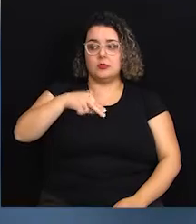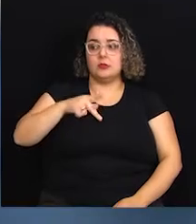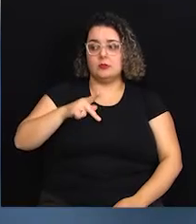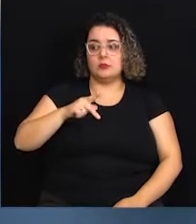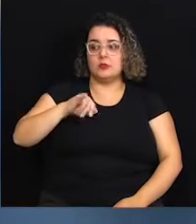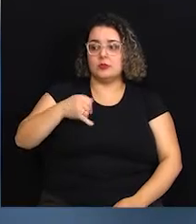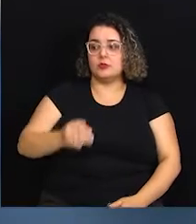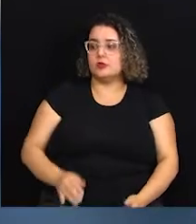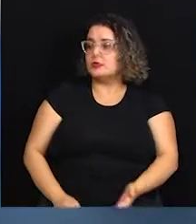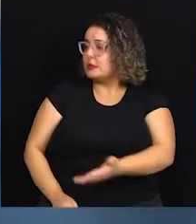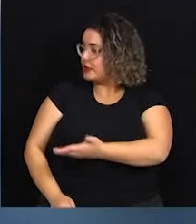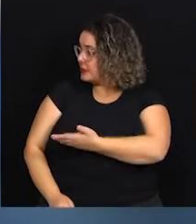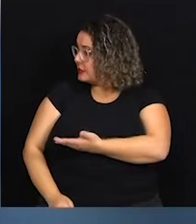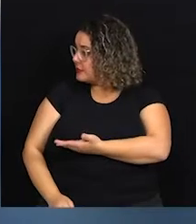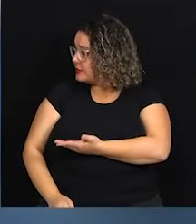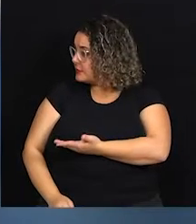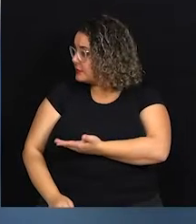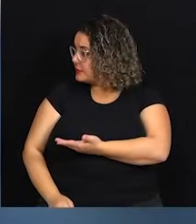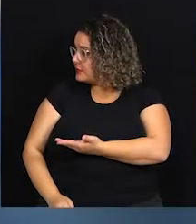Que é